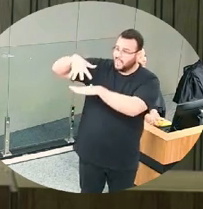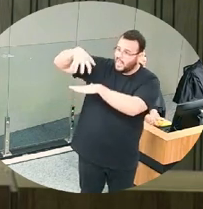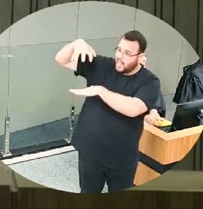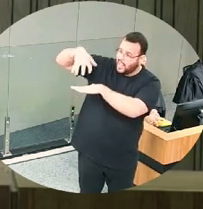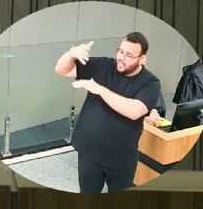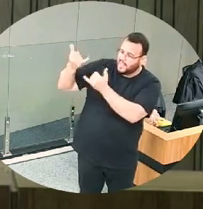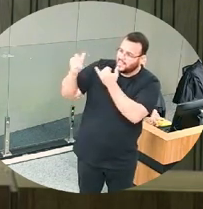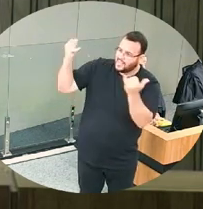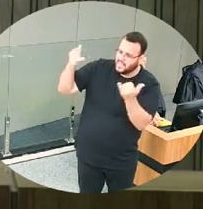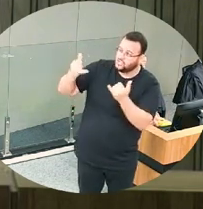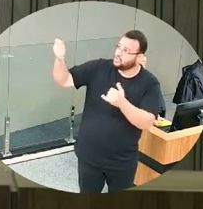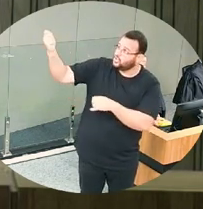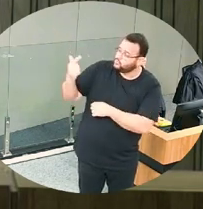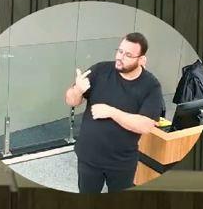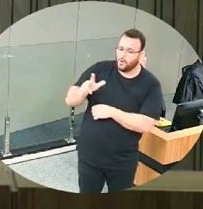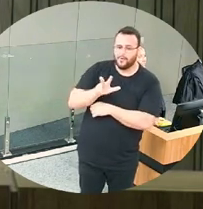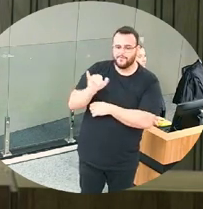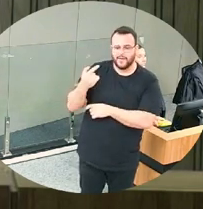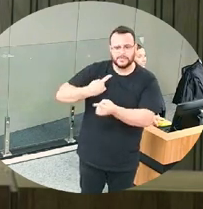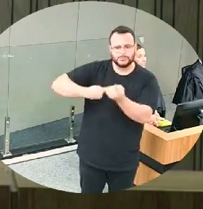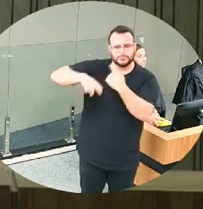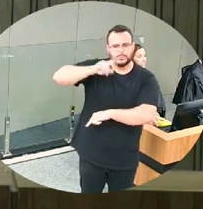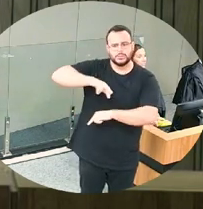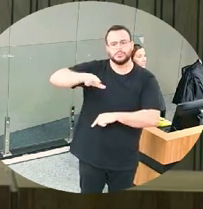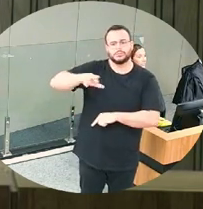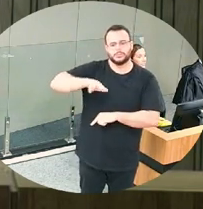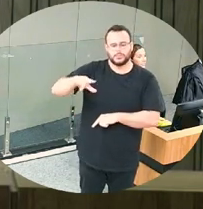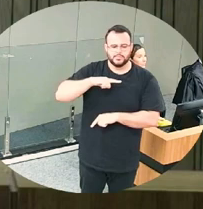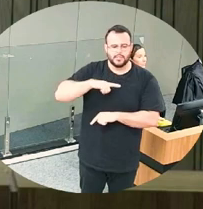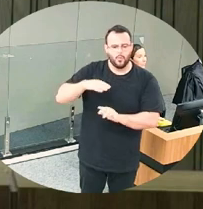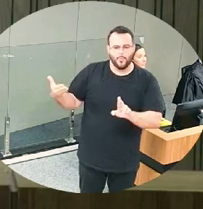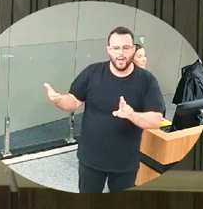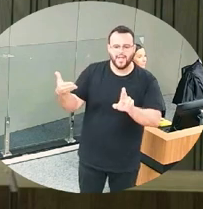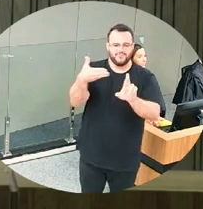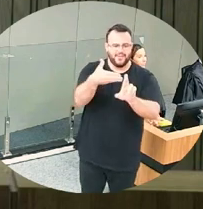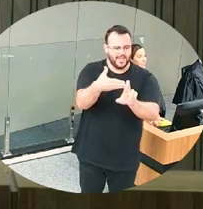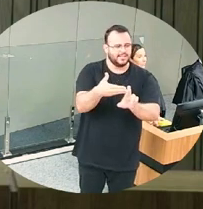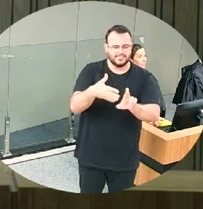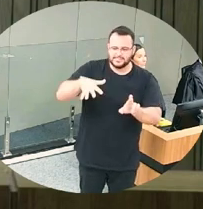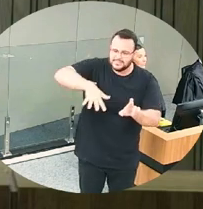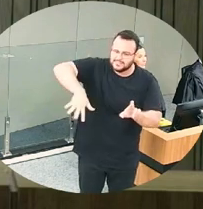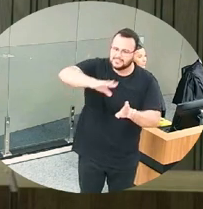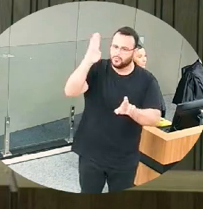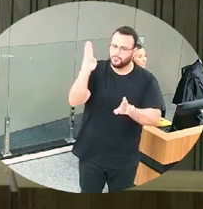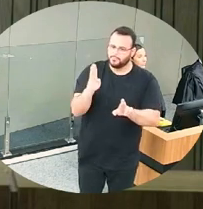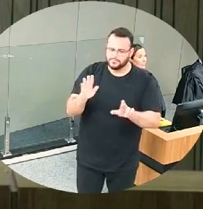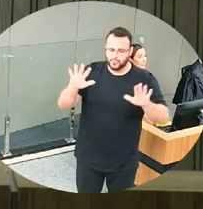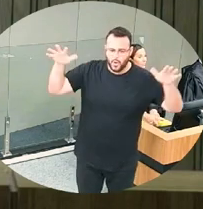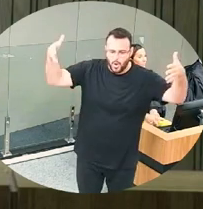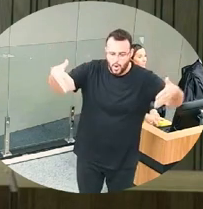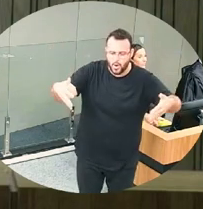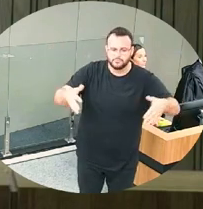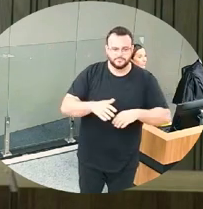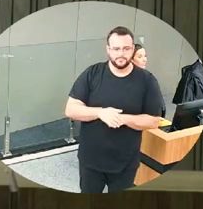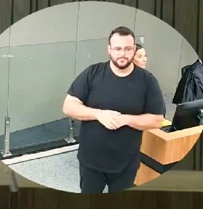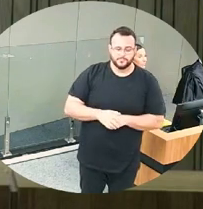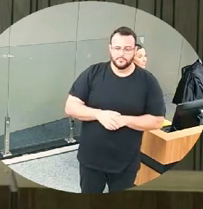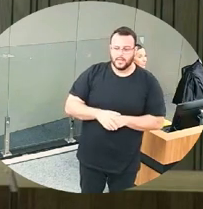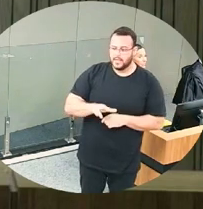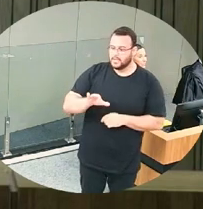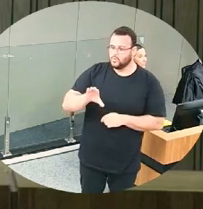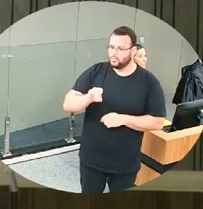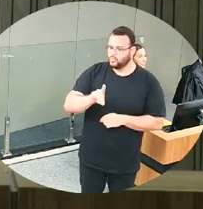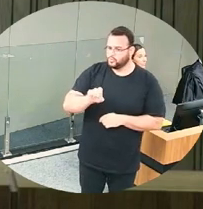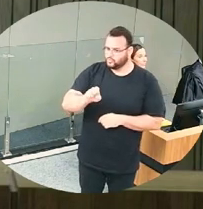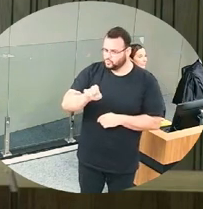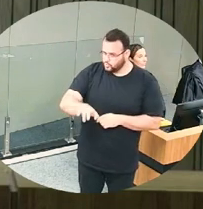ano e será um e uma referência Nacional Rio do Sul